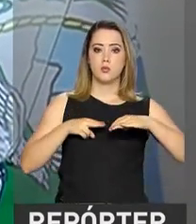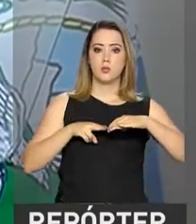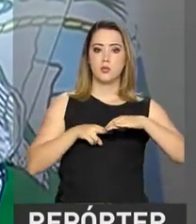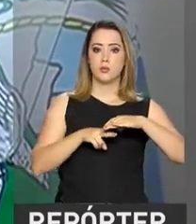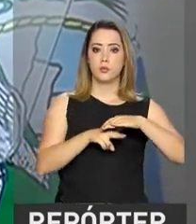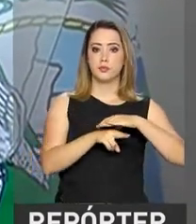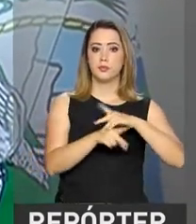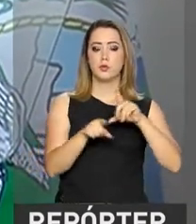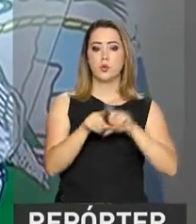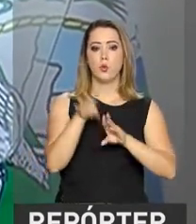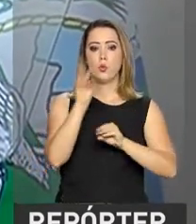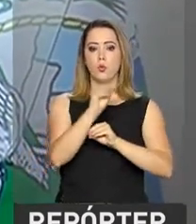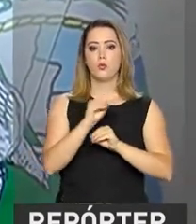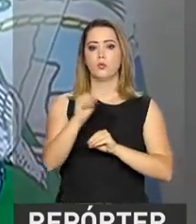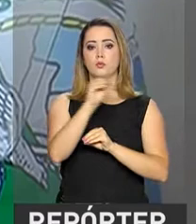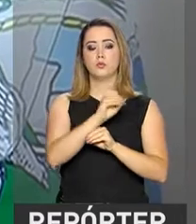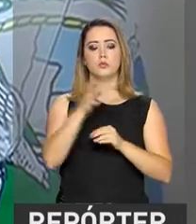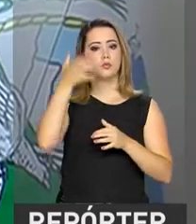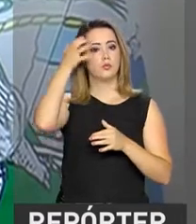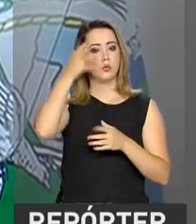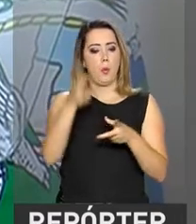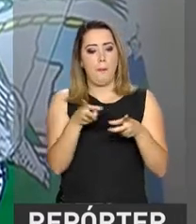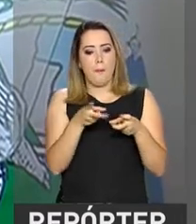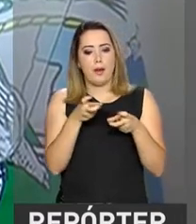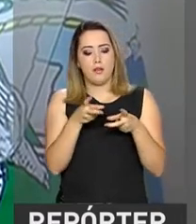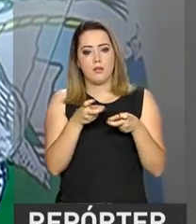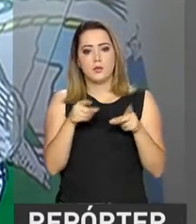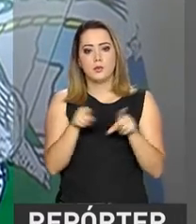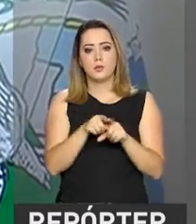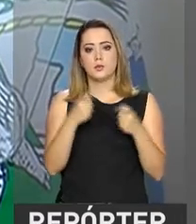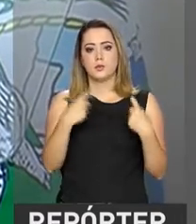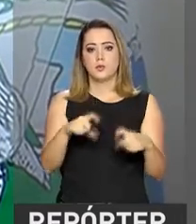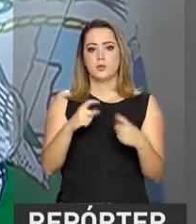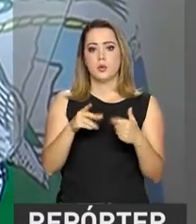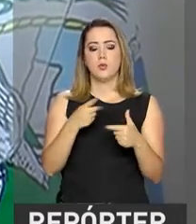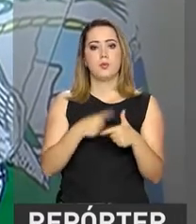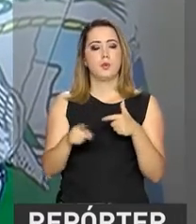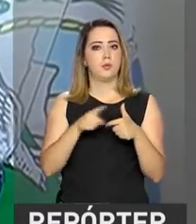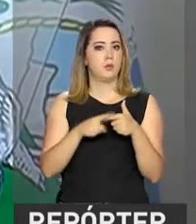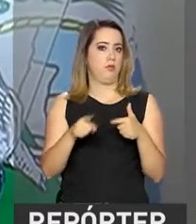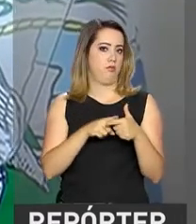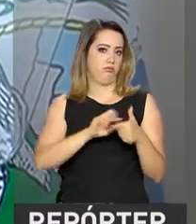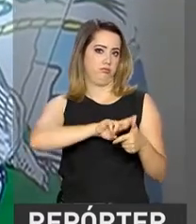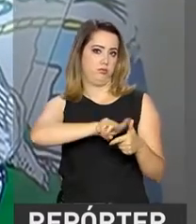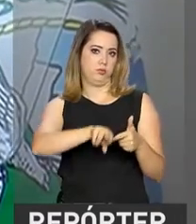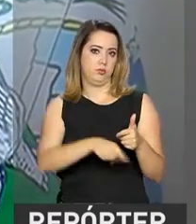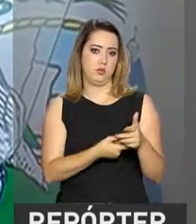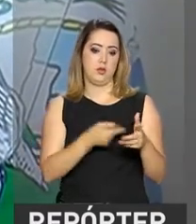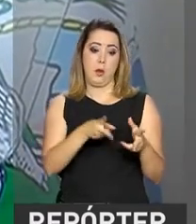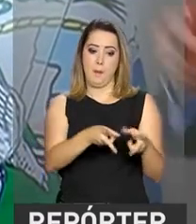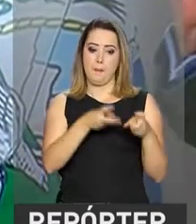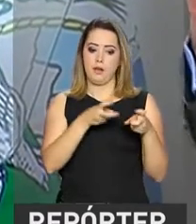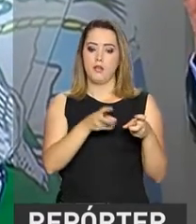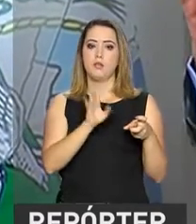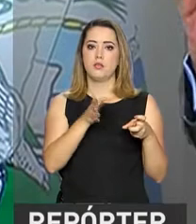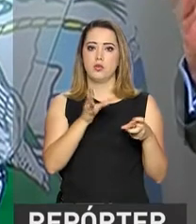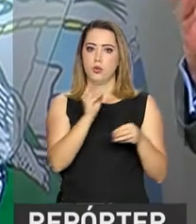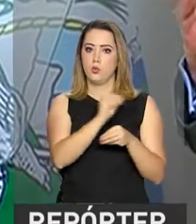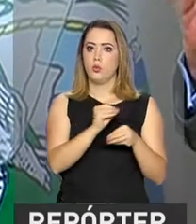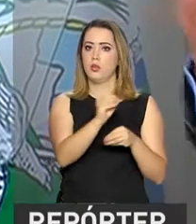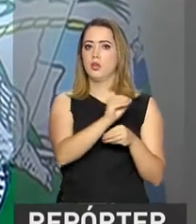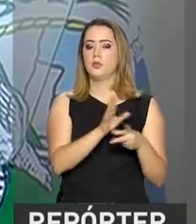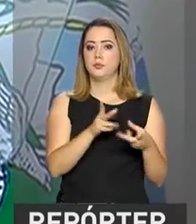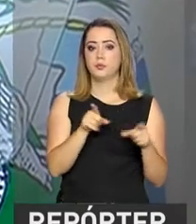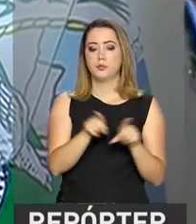que cuida da questão do cérebro se detectar um determinado problema no cérebro e não só detecta como imediatamente cuida